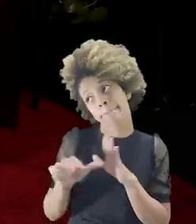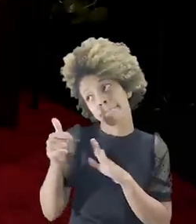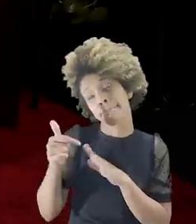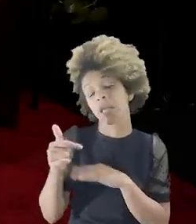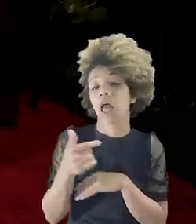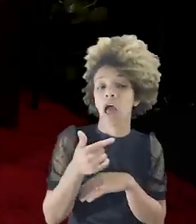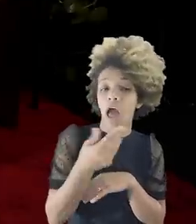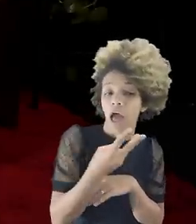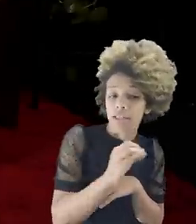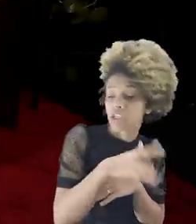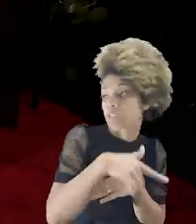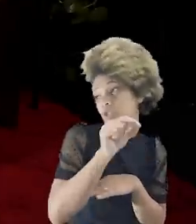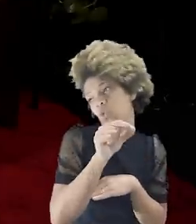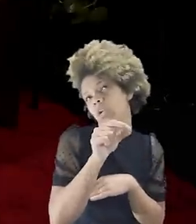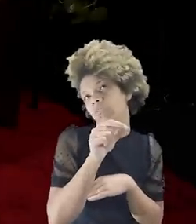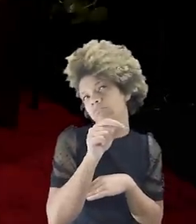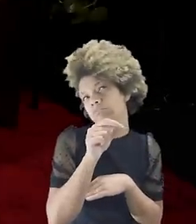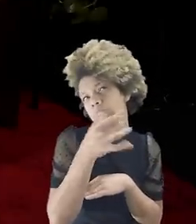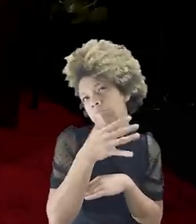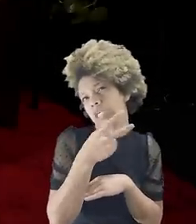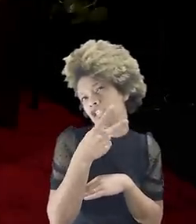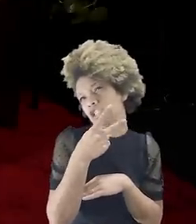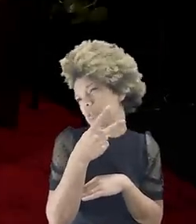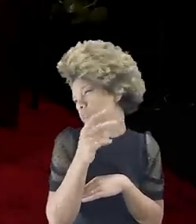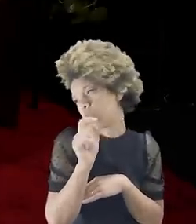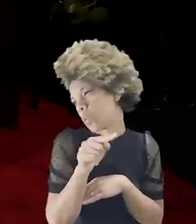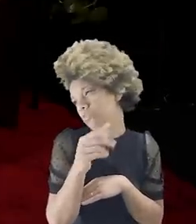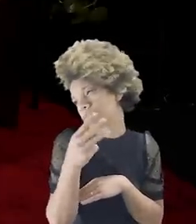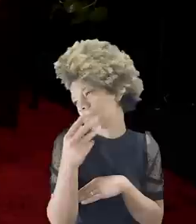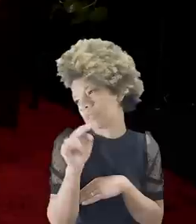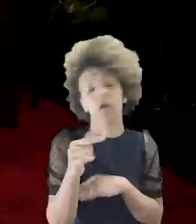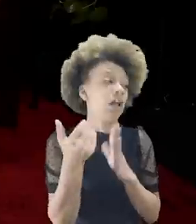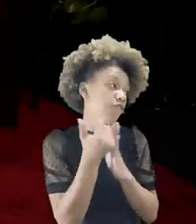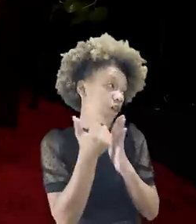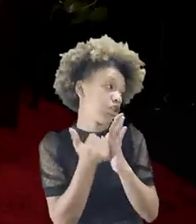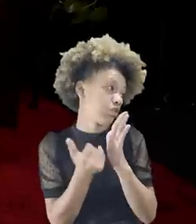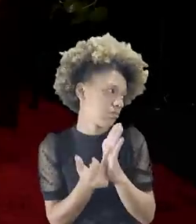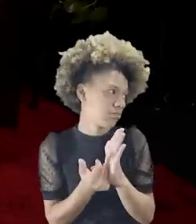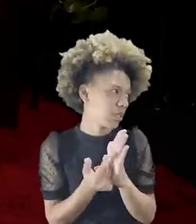olhar a trigésima deve ser Dois a três minutos